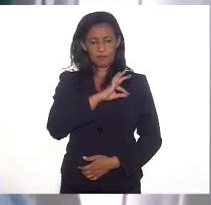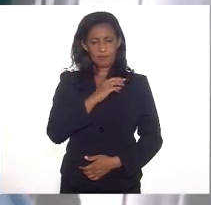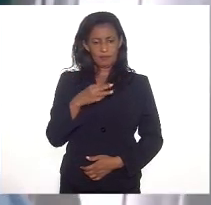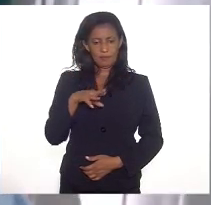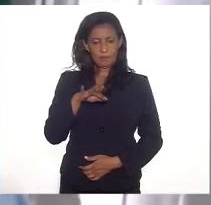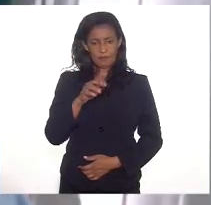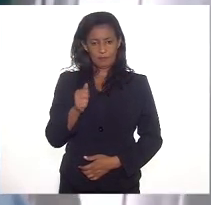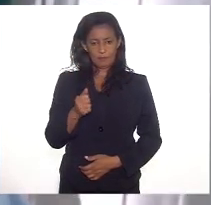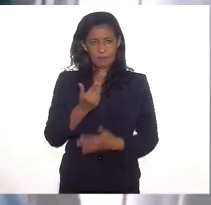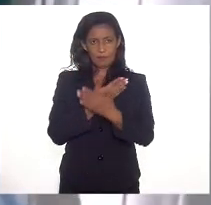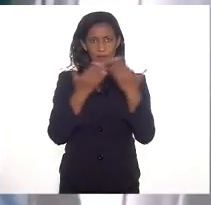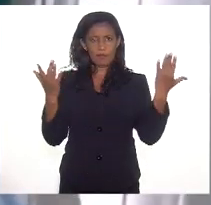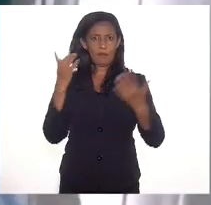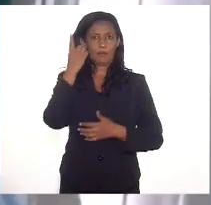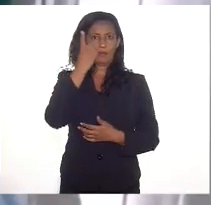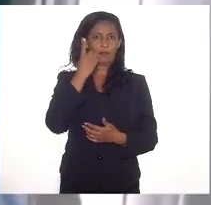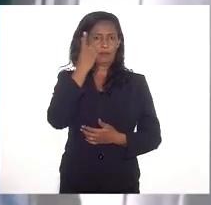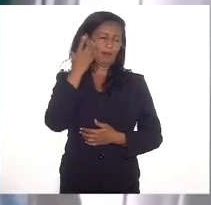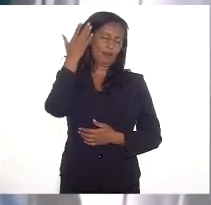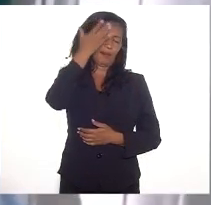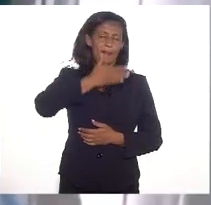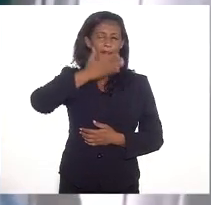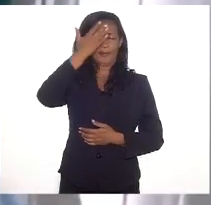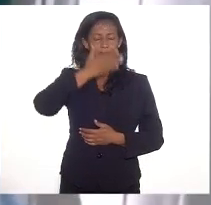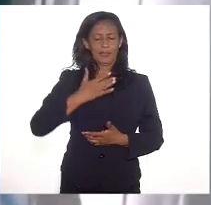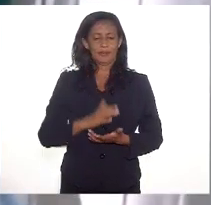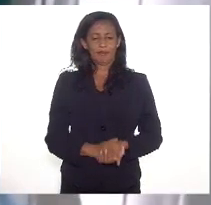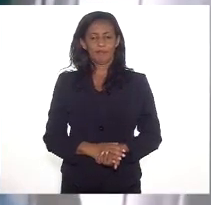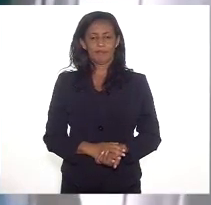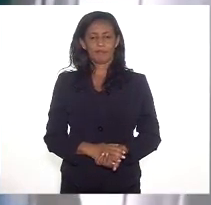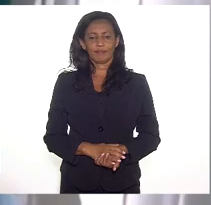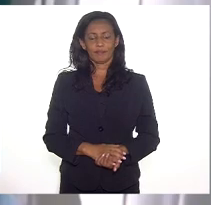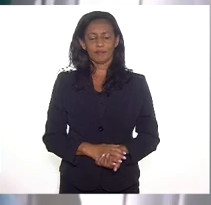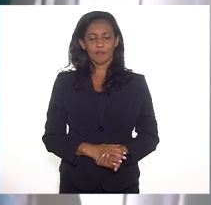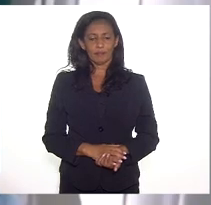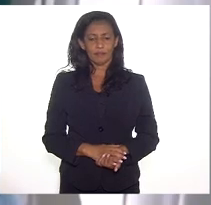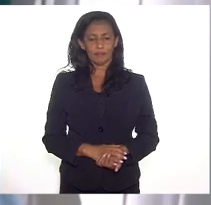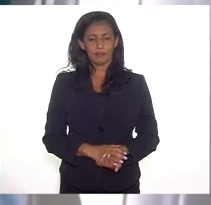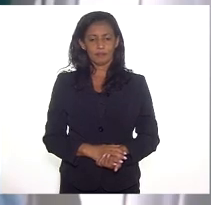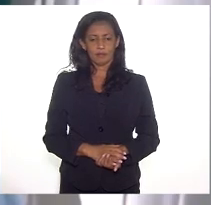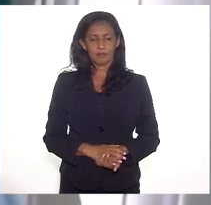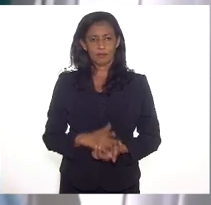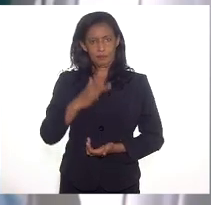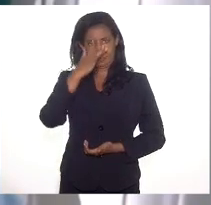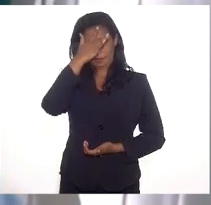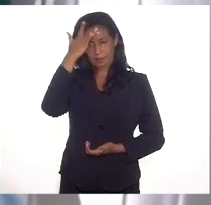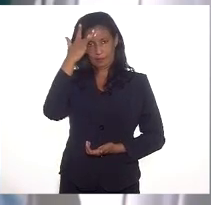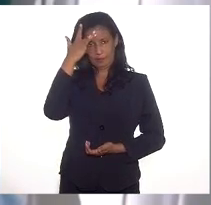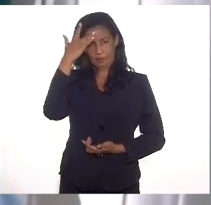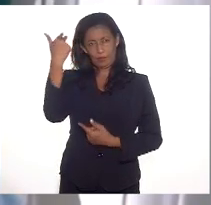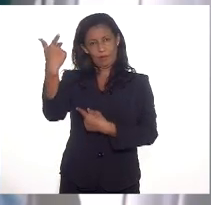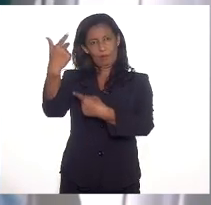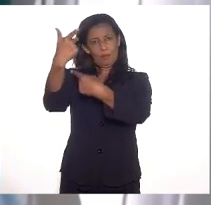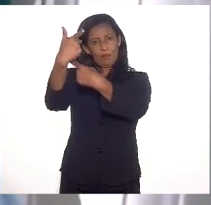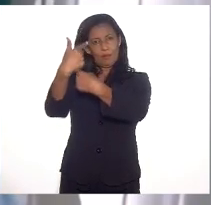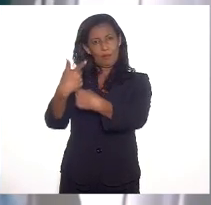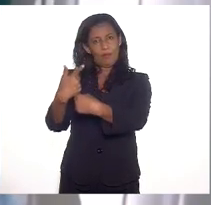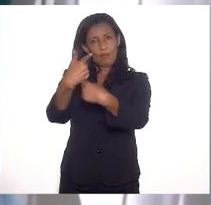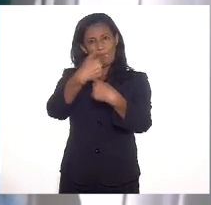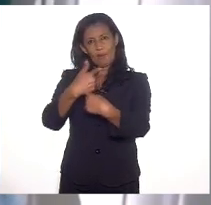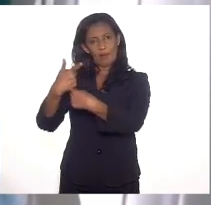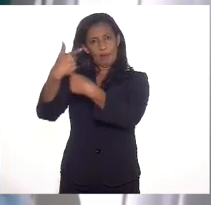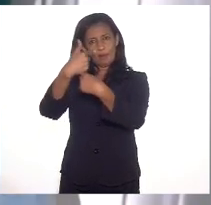deputados e deputadas aqui presentes no plenário virtual da Alerj, cidadãs e cidadãos que nos seguem